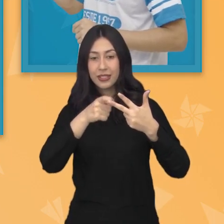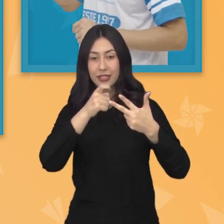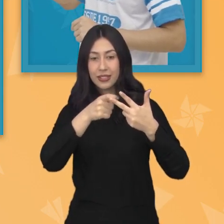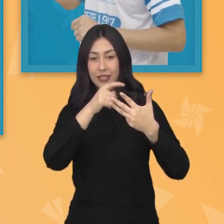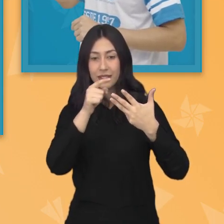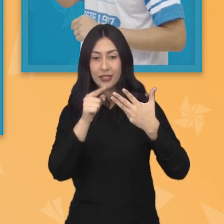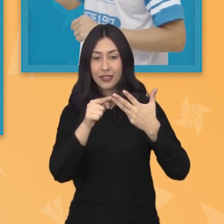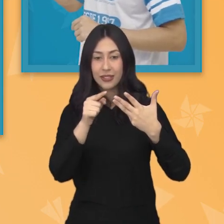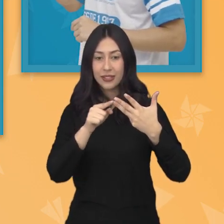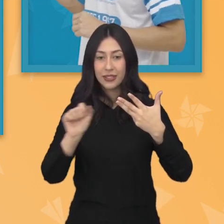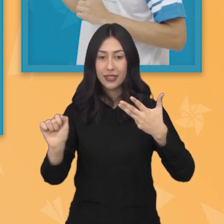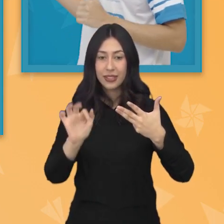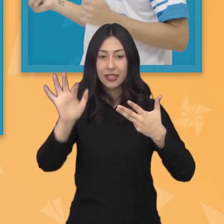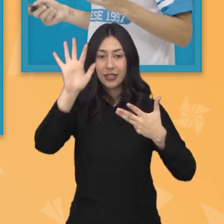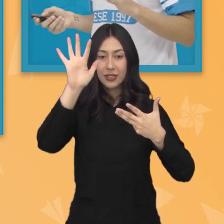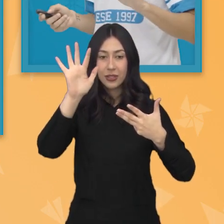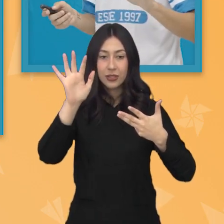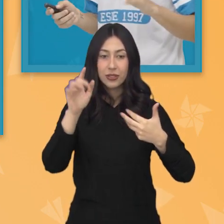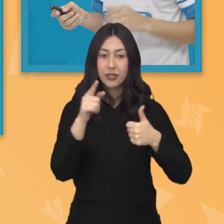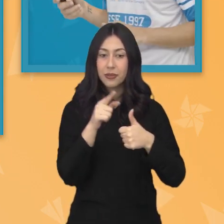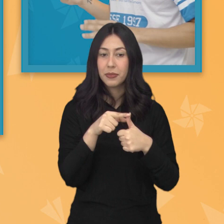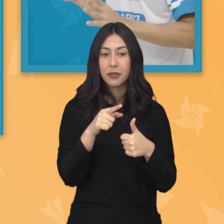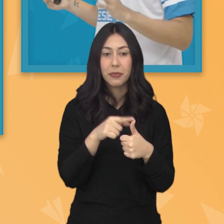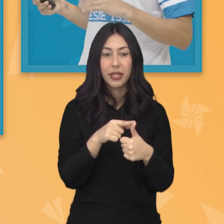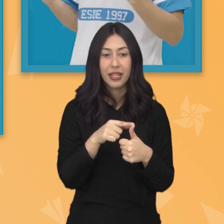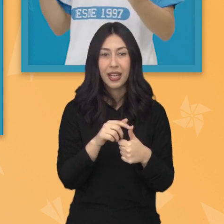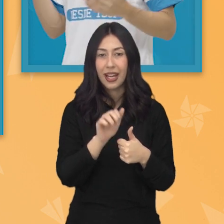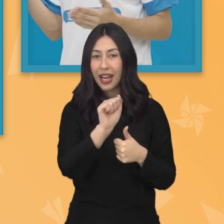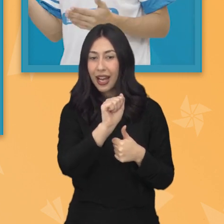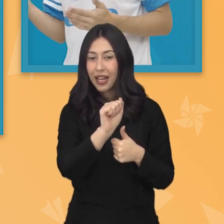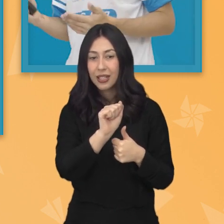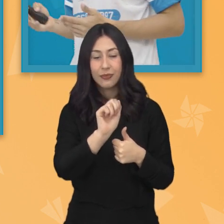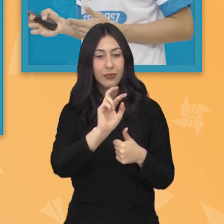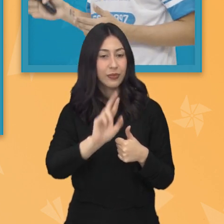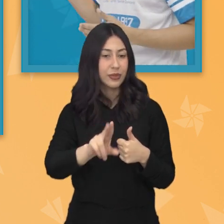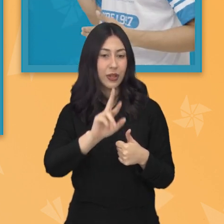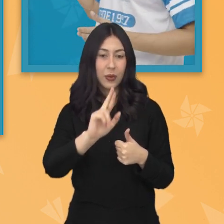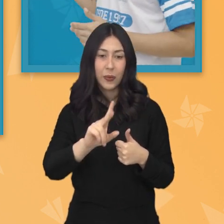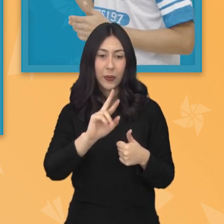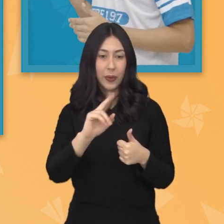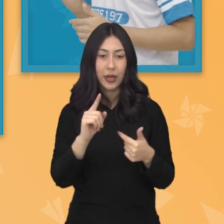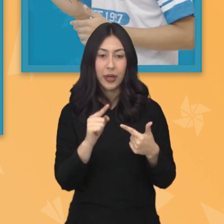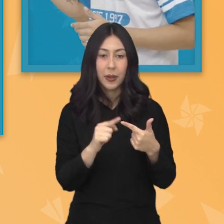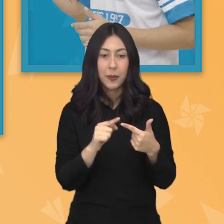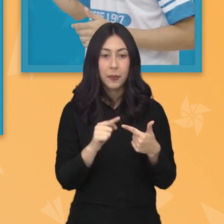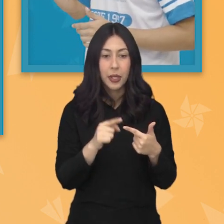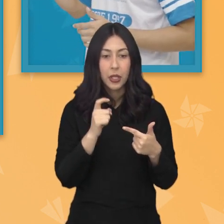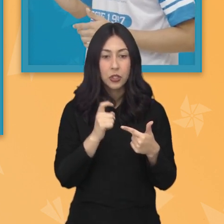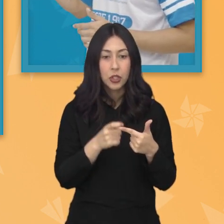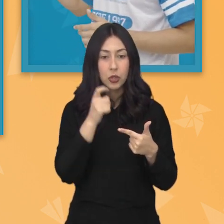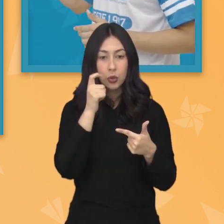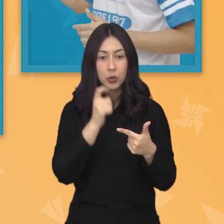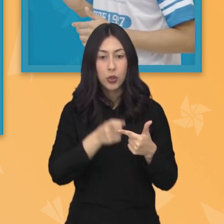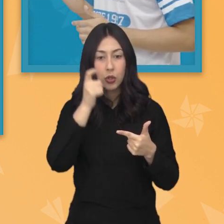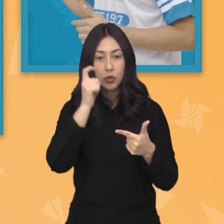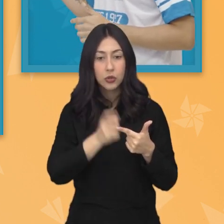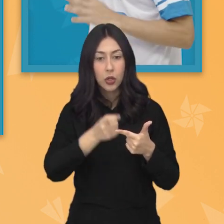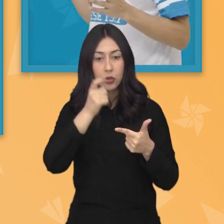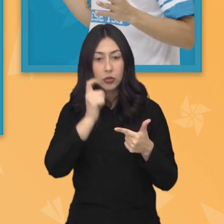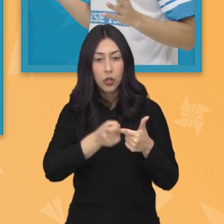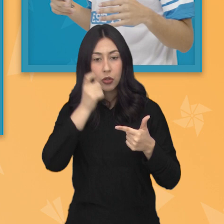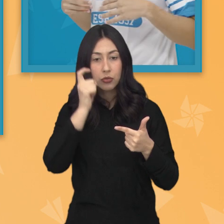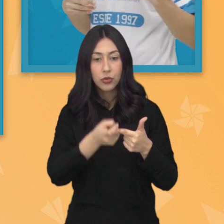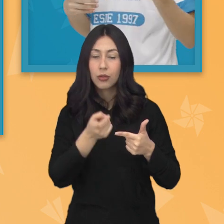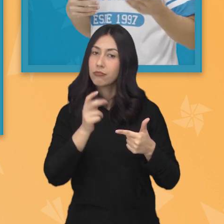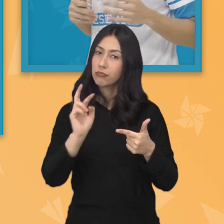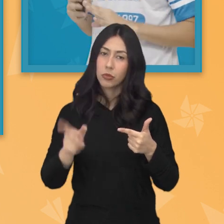líquido, sólido, líquido, gasoso na A. Não, em nenhum momento ele está no estado líquido. Sólido.